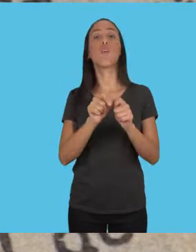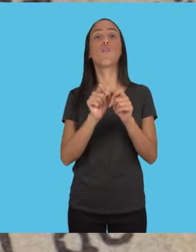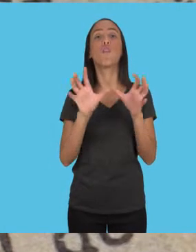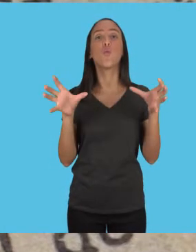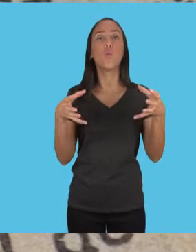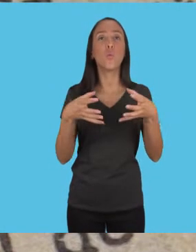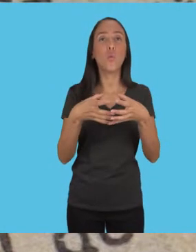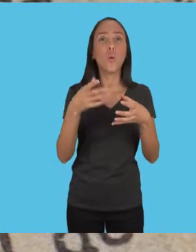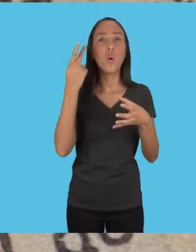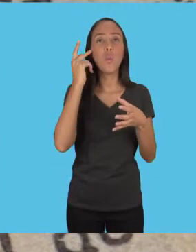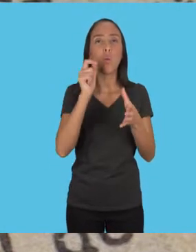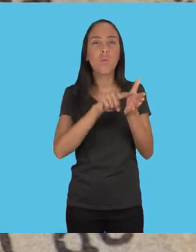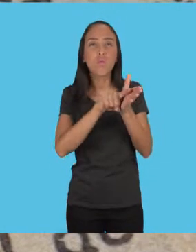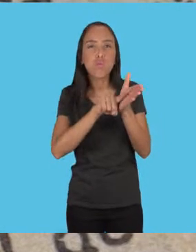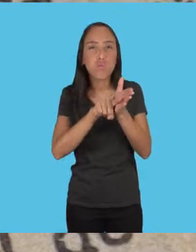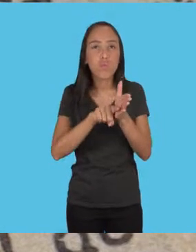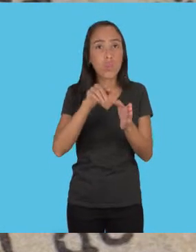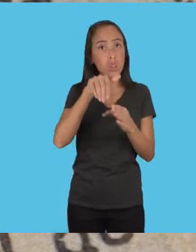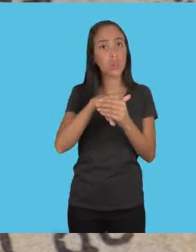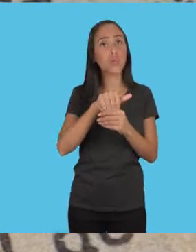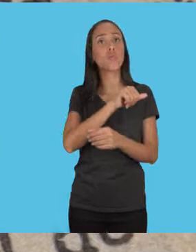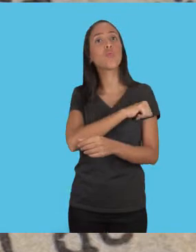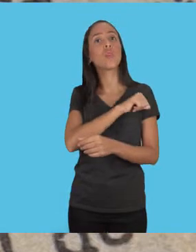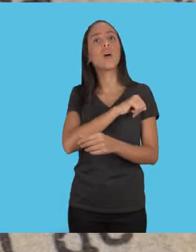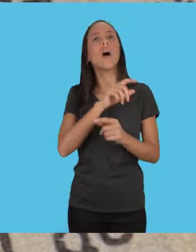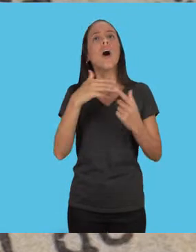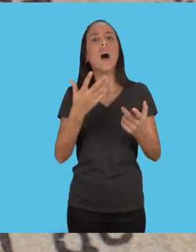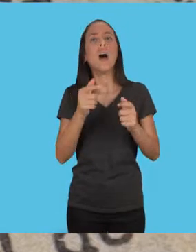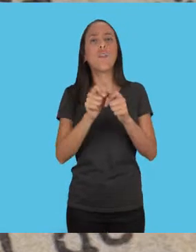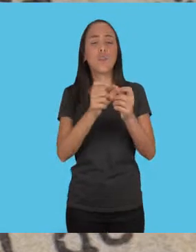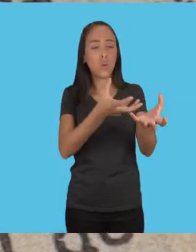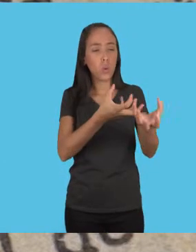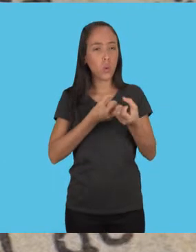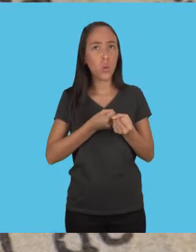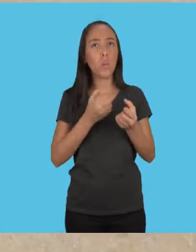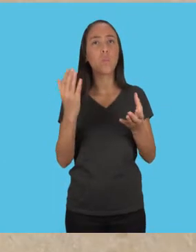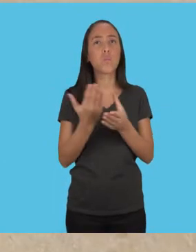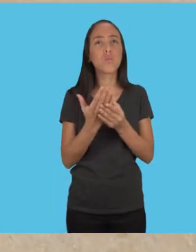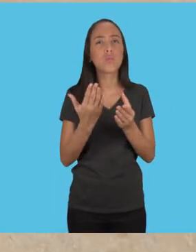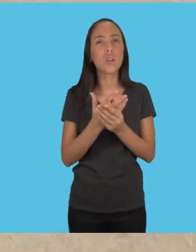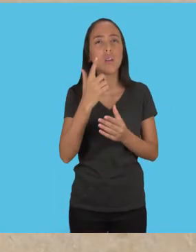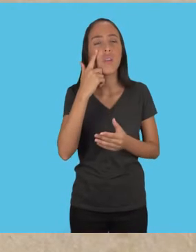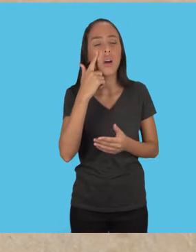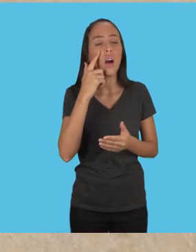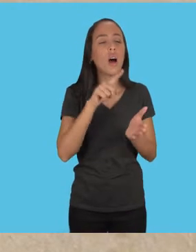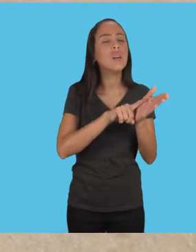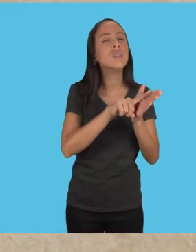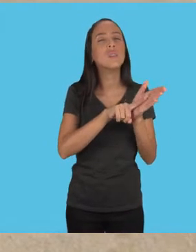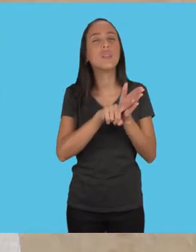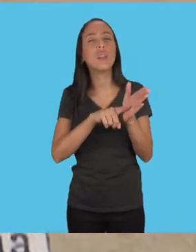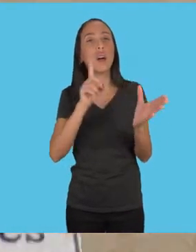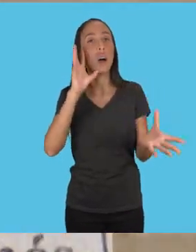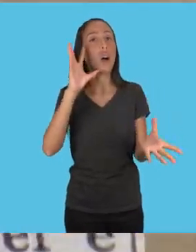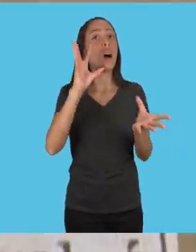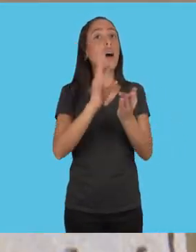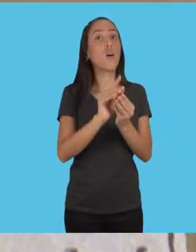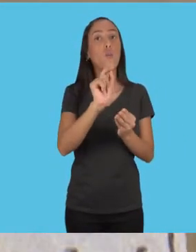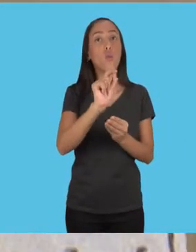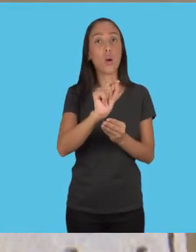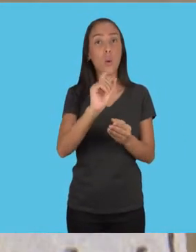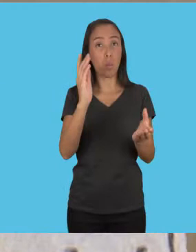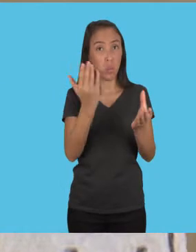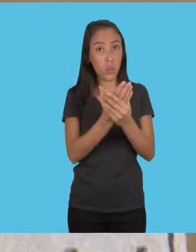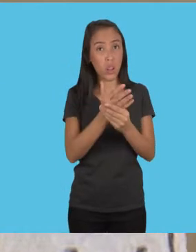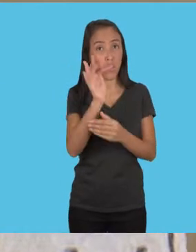sede no Rio. Eles recebiam os processos e analisavam. E chegaram à conclusão que o processo da Faculdade de Medicina